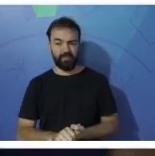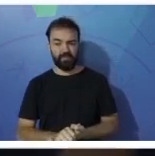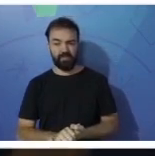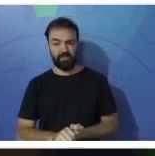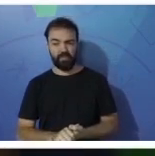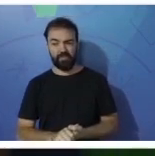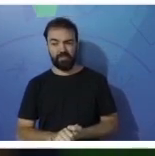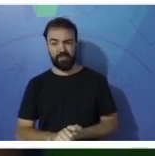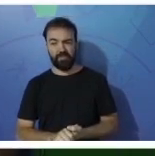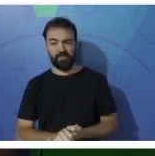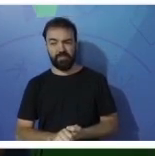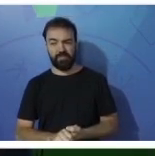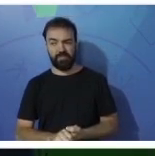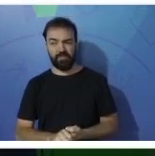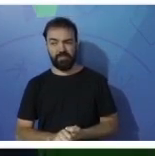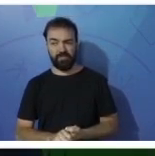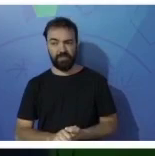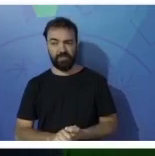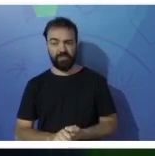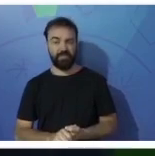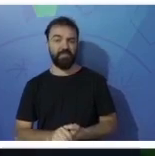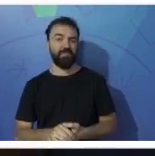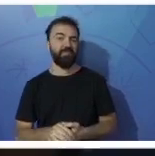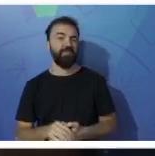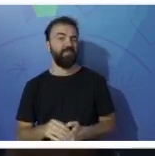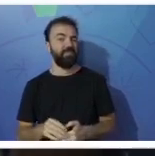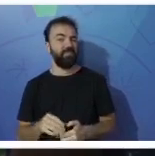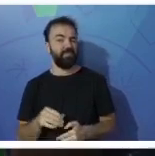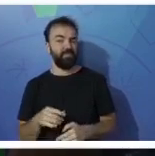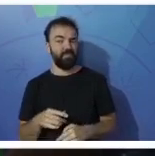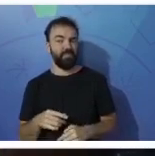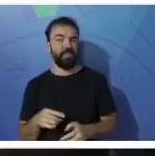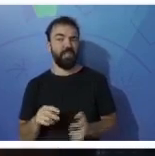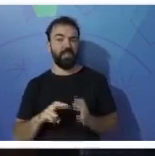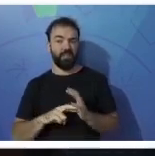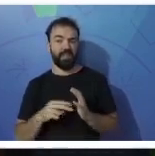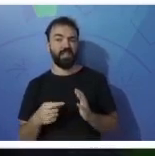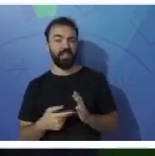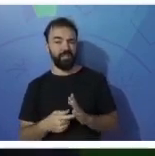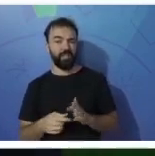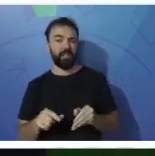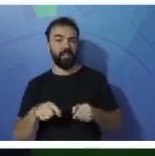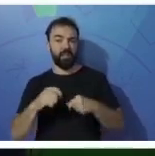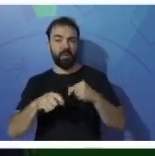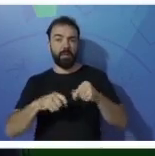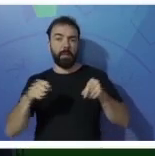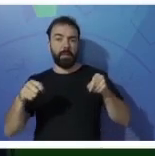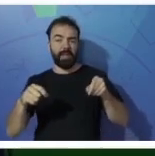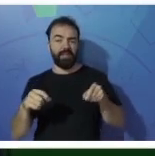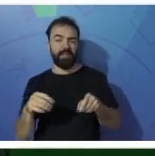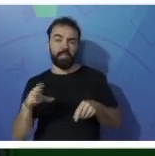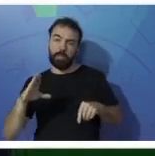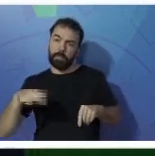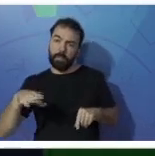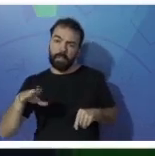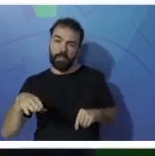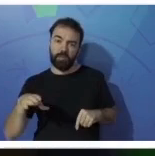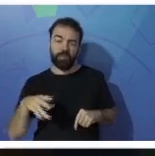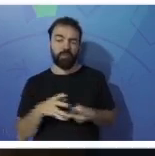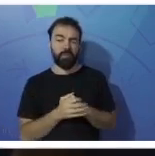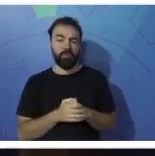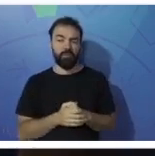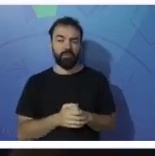Ele quis dizer que tinha menos presentes para dar às crianças. É, as coisas não estavam muito